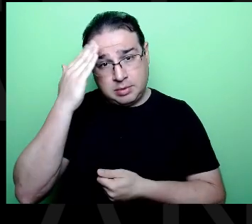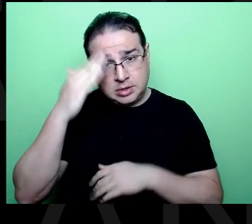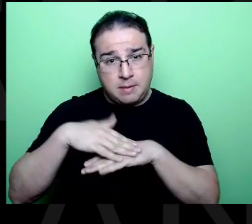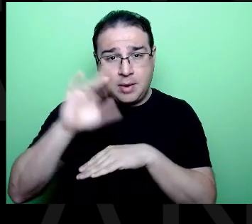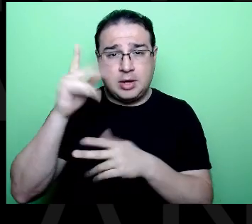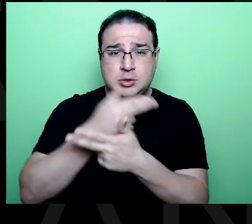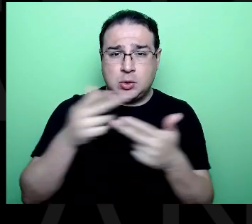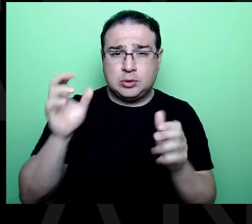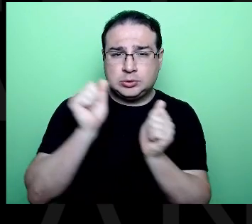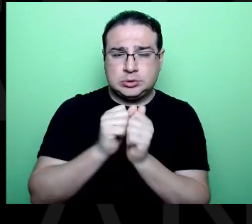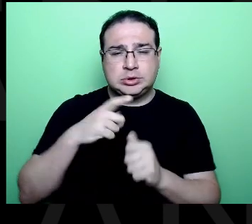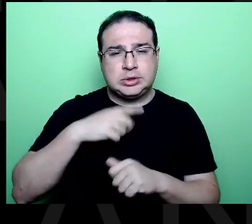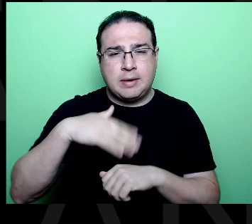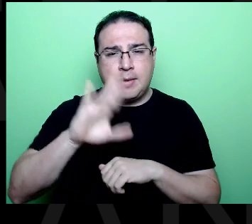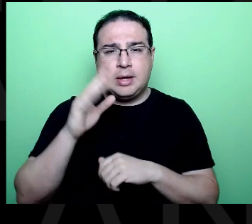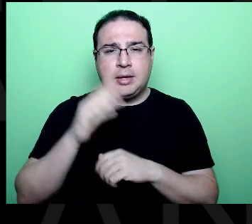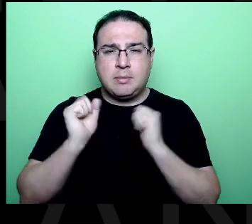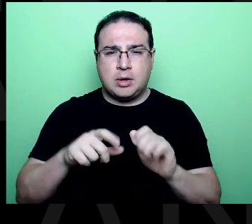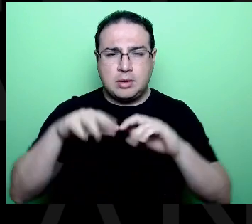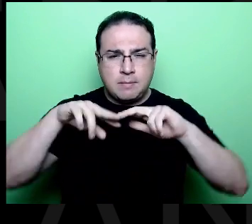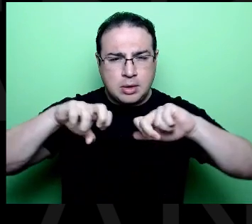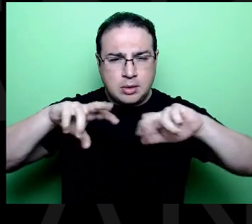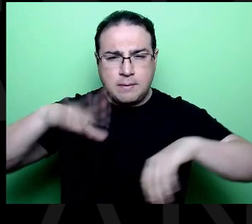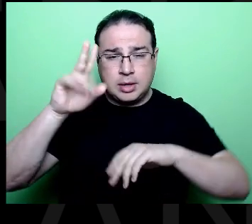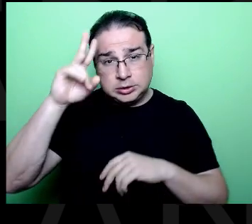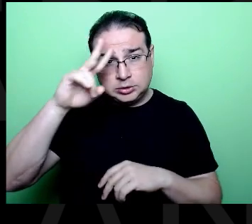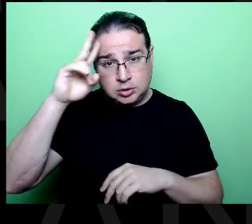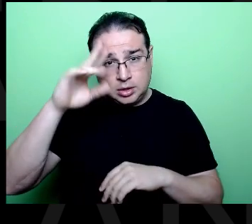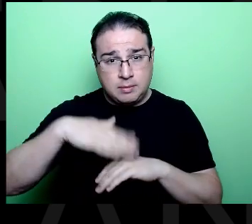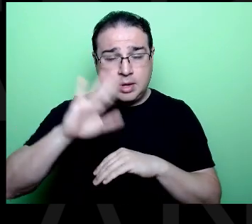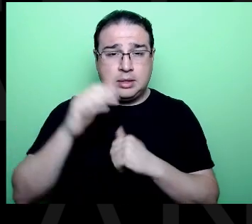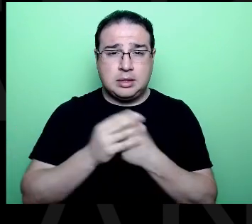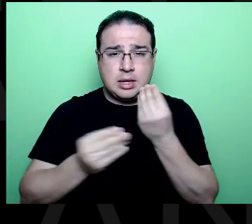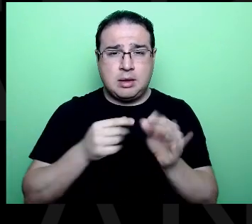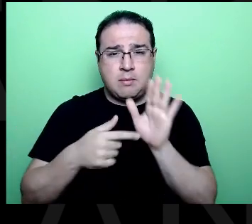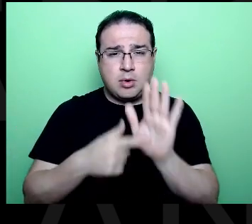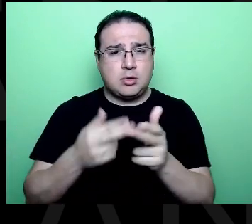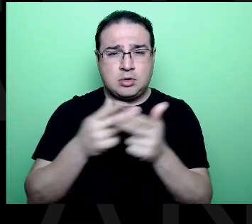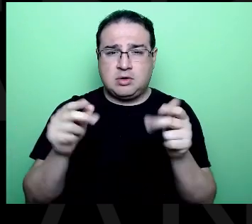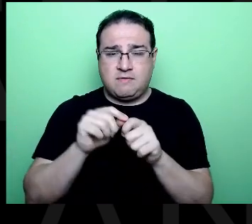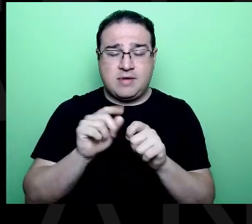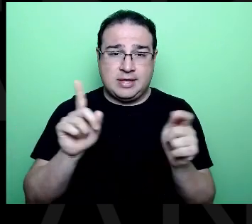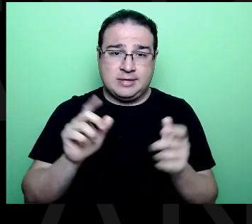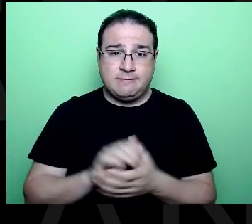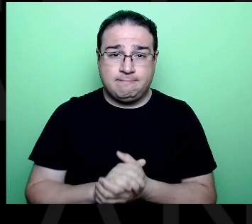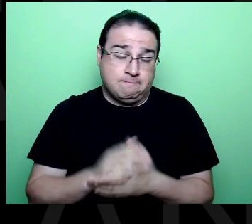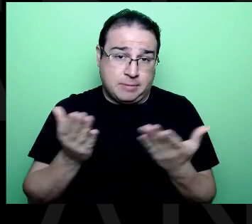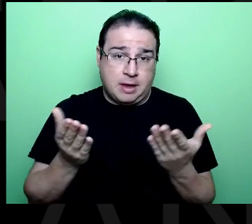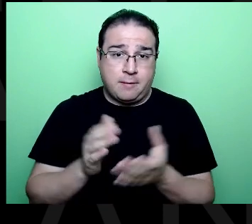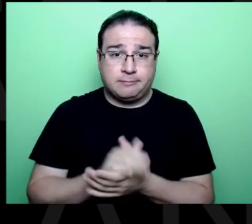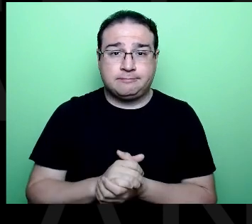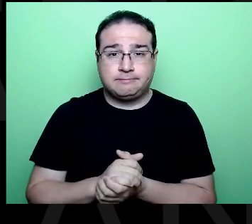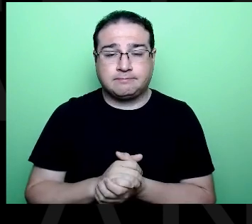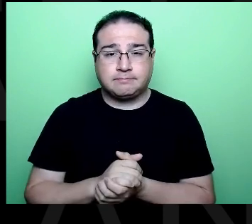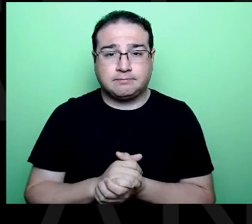como um ponto de partida. Eu sabia que tinha muito mais coisa, sabia que eu poderia destrinchar a história, sabe? Uma